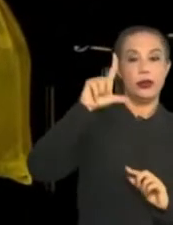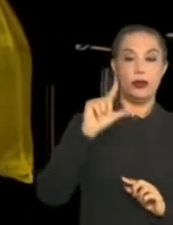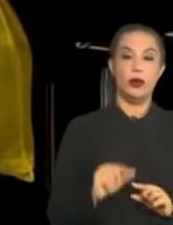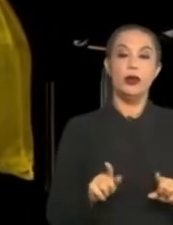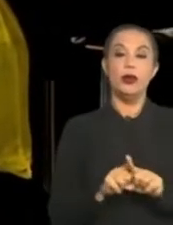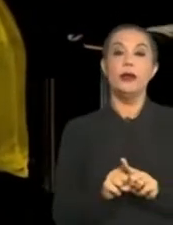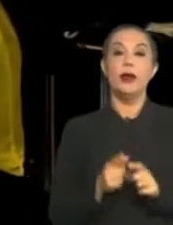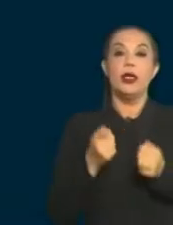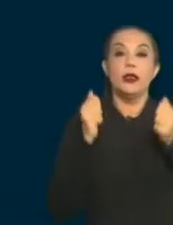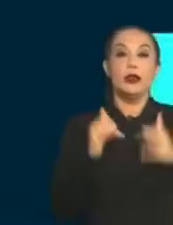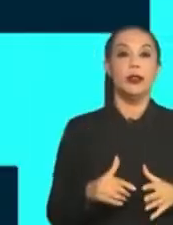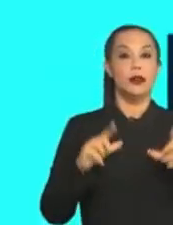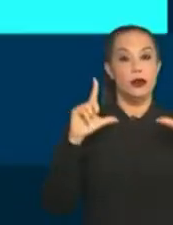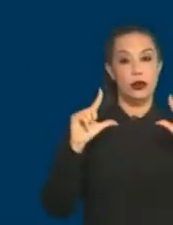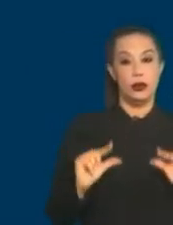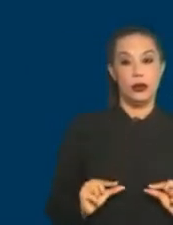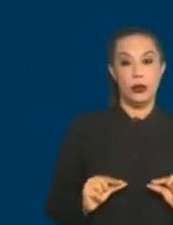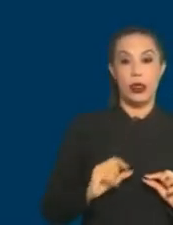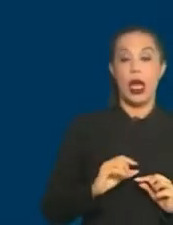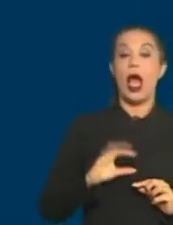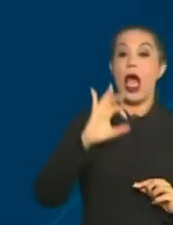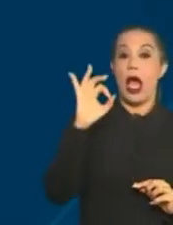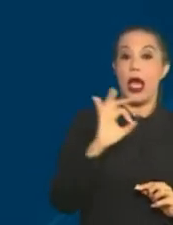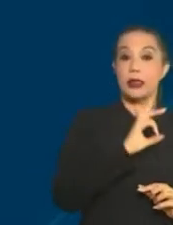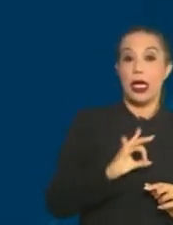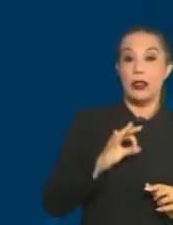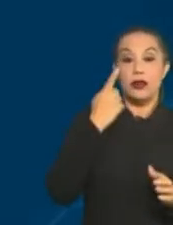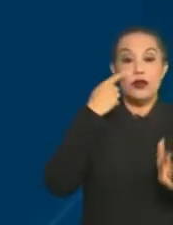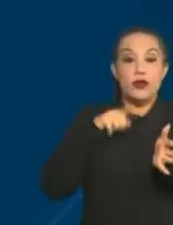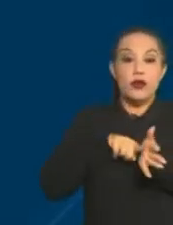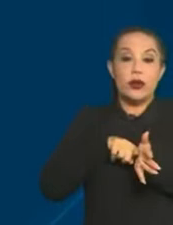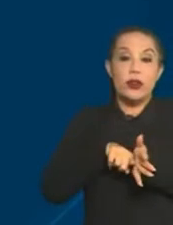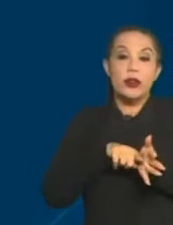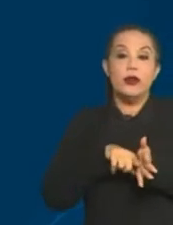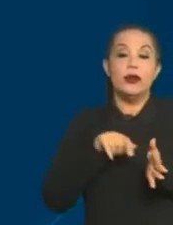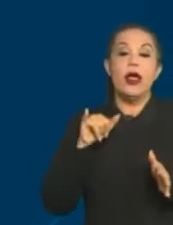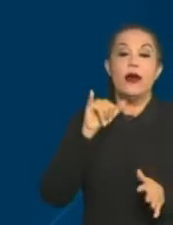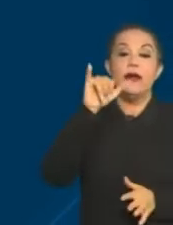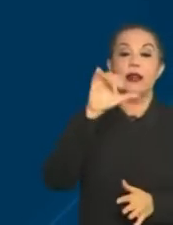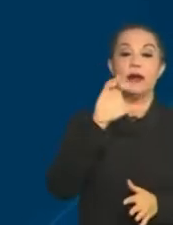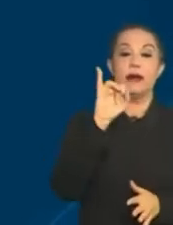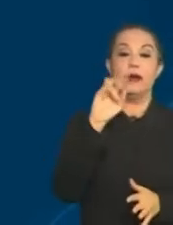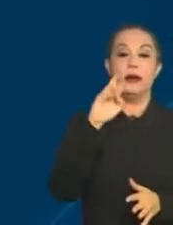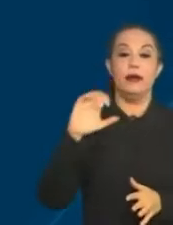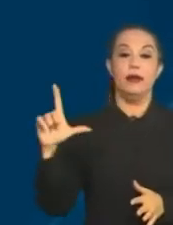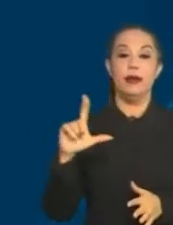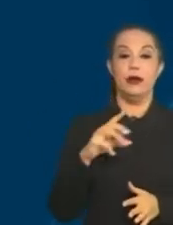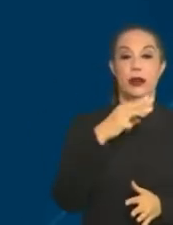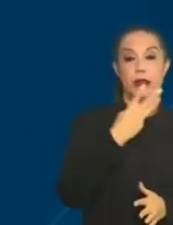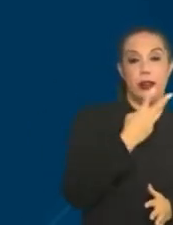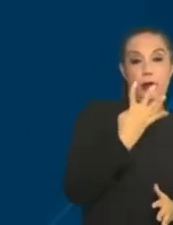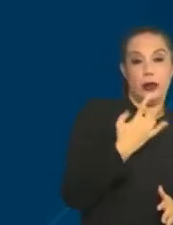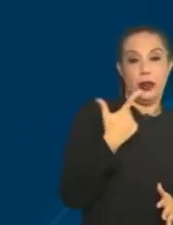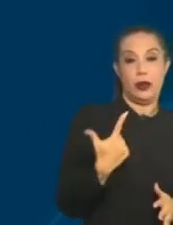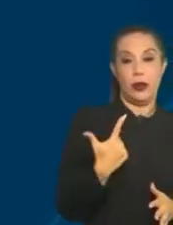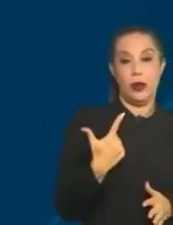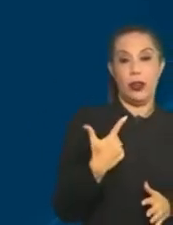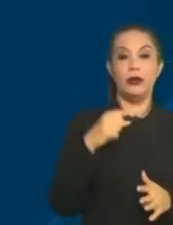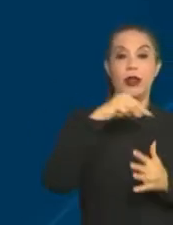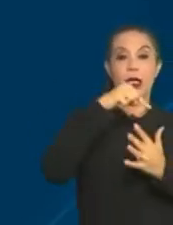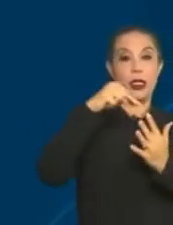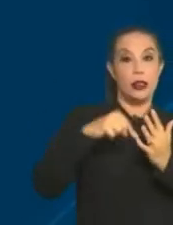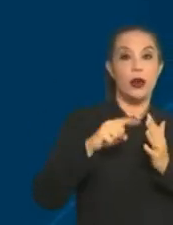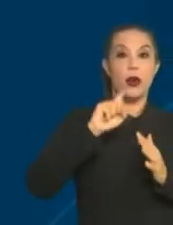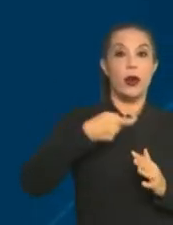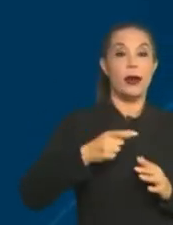foram reduzidos. As taxas de fiscalização da aviação civil, por exemplo, de 342 itens